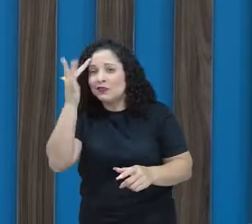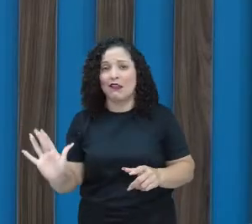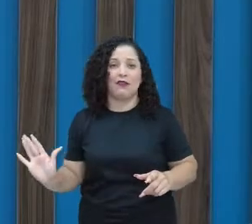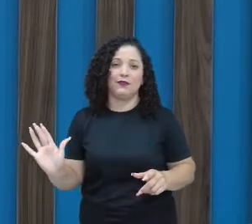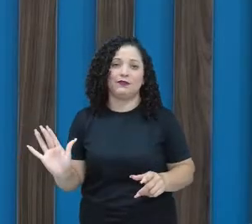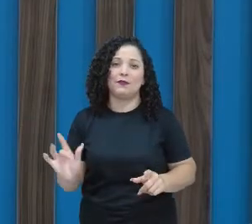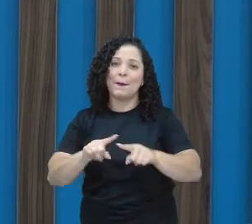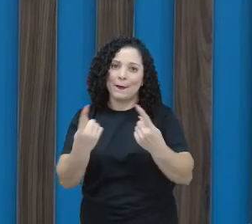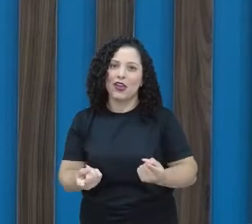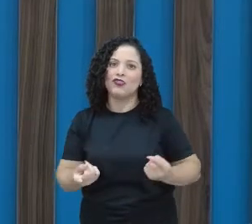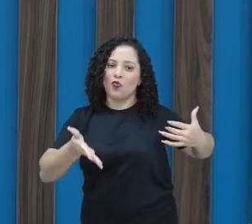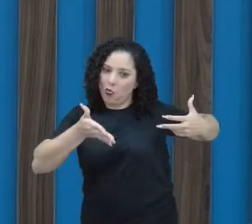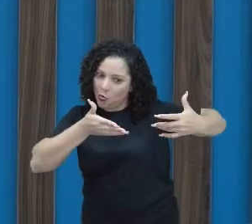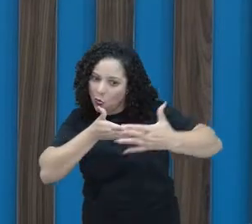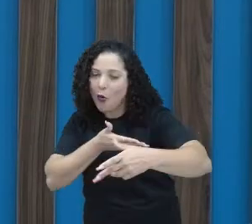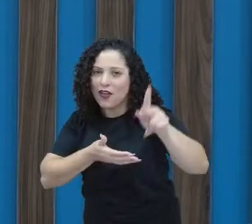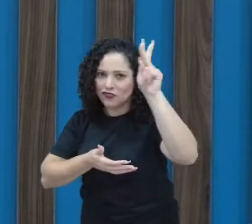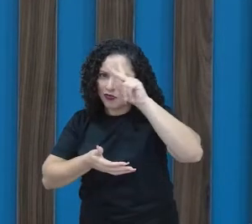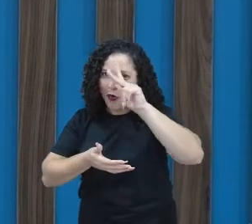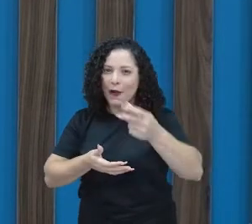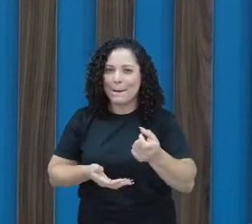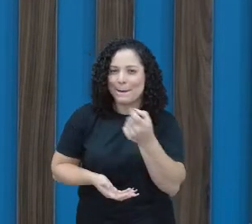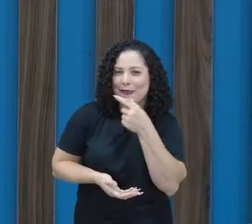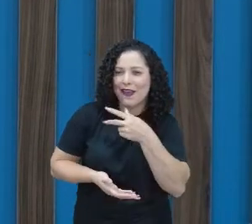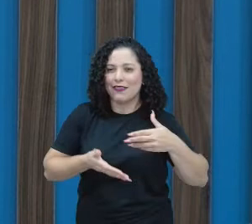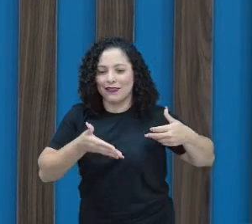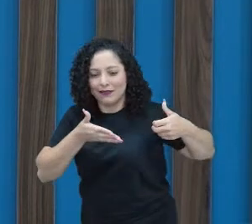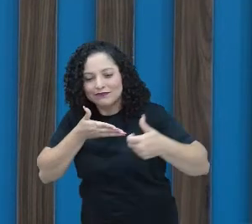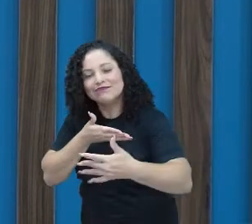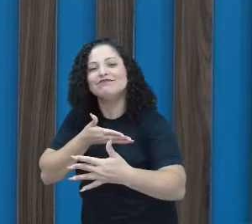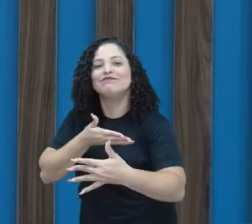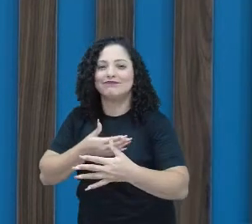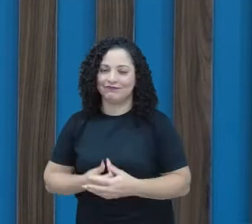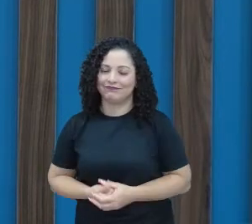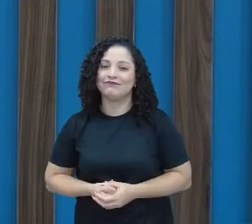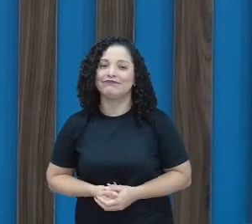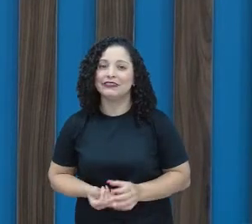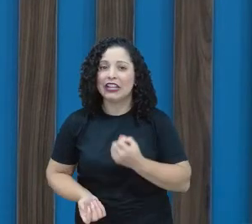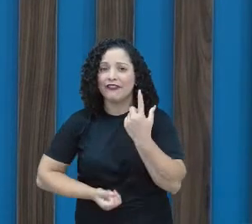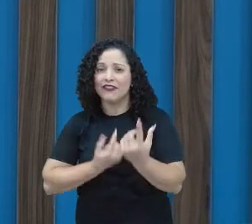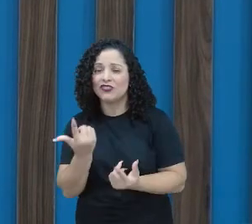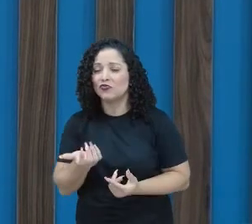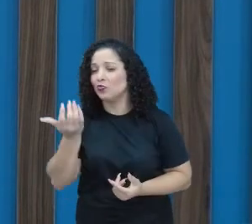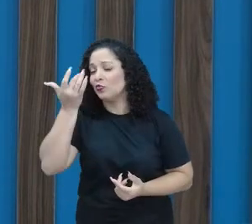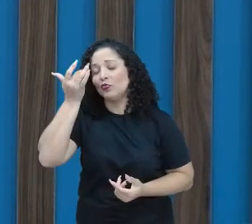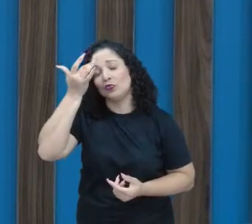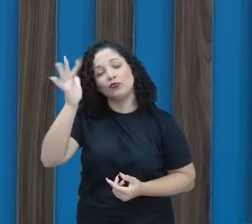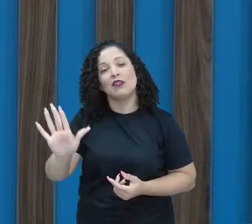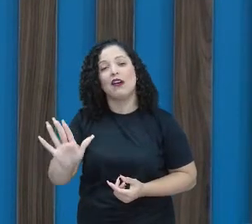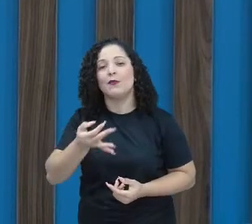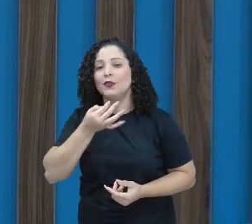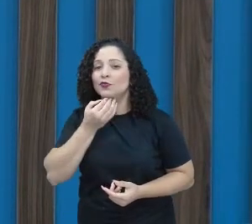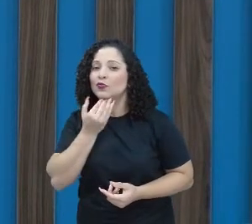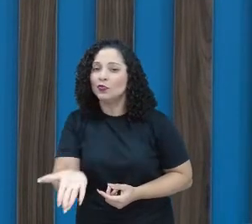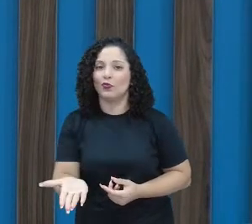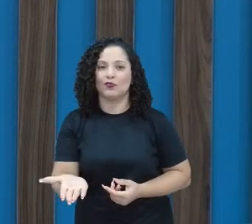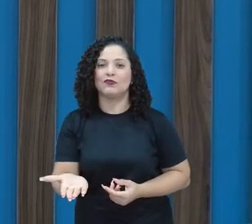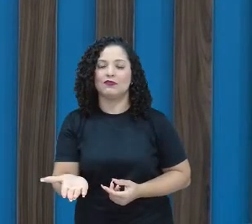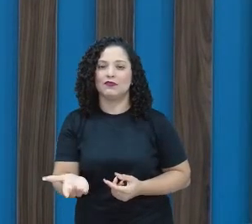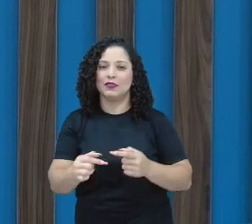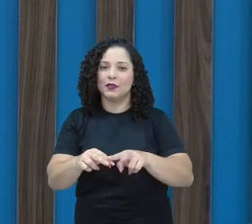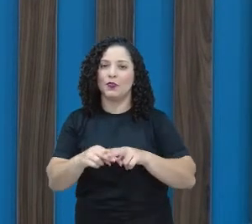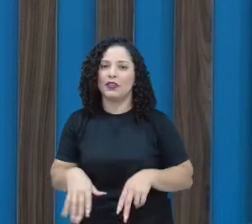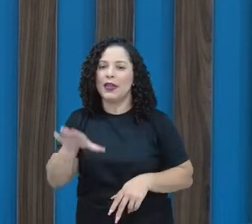professora? É engraçado isso, né? Essa questão da gente não conseguir rastrear e tudo mais é porque essa história do